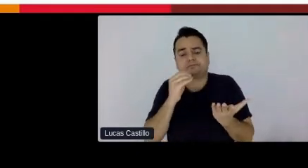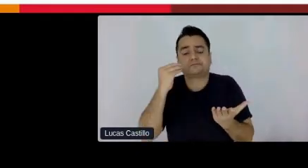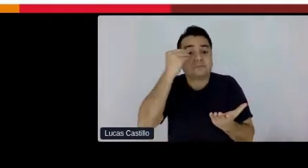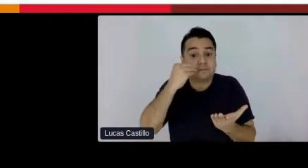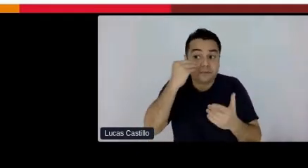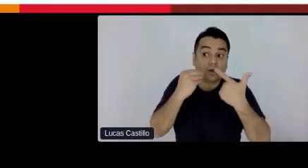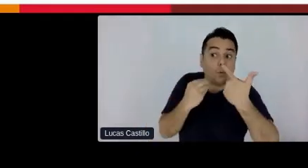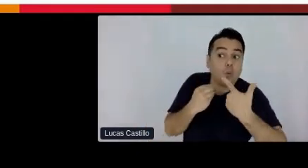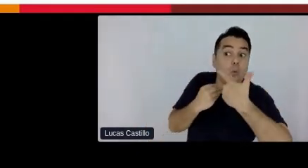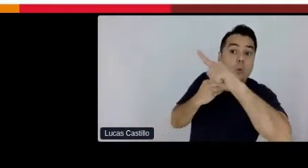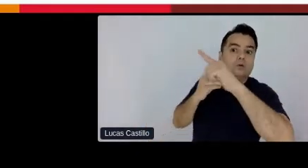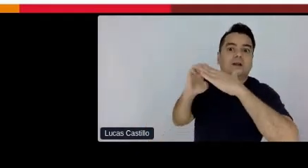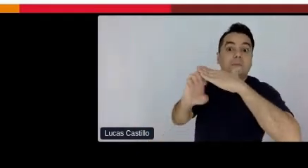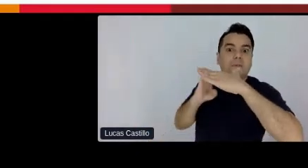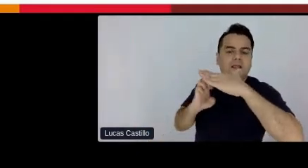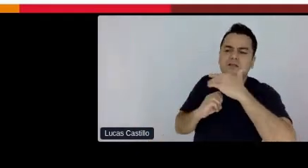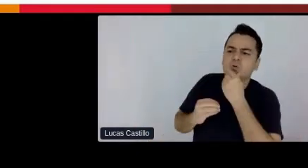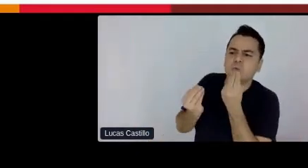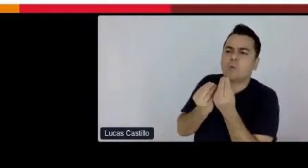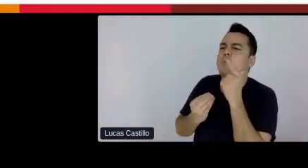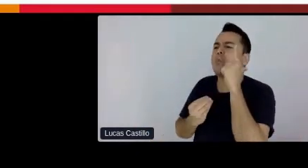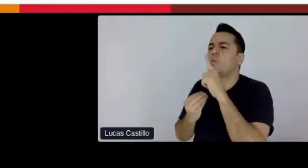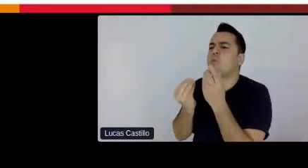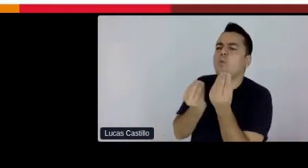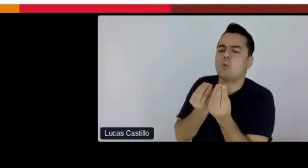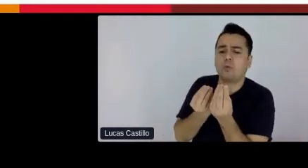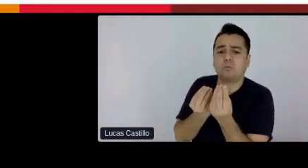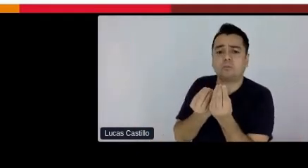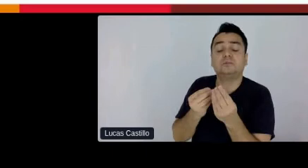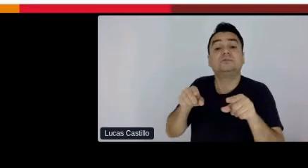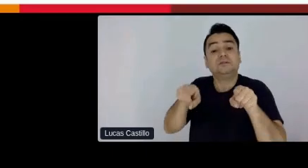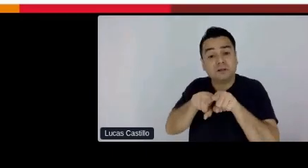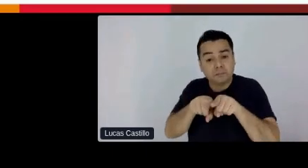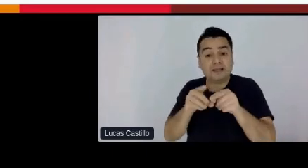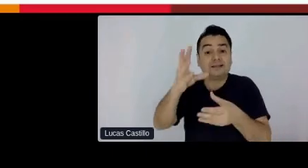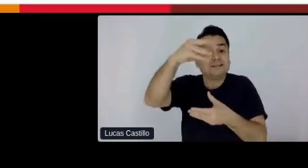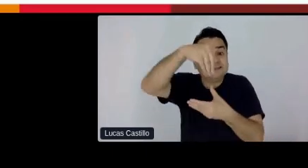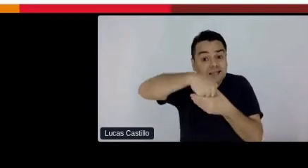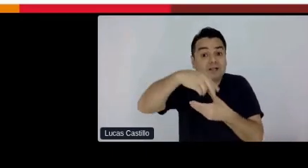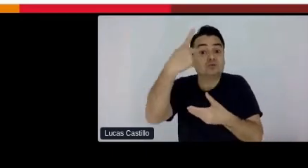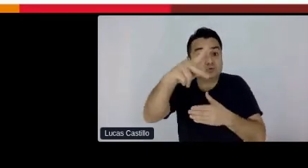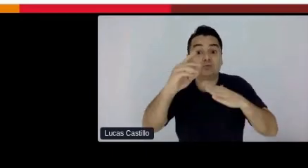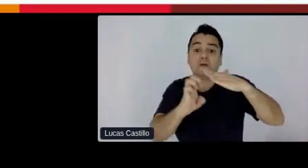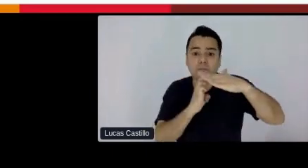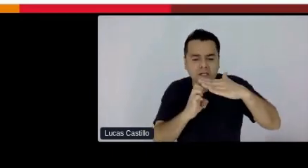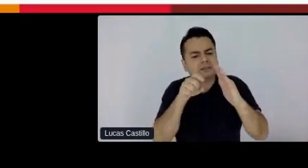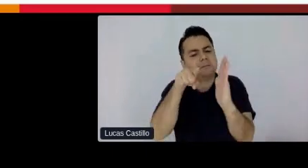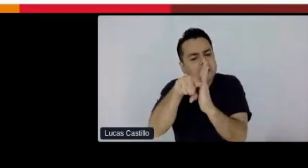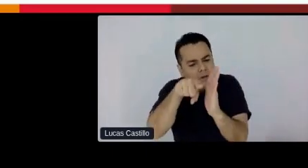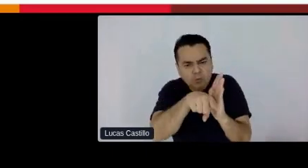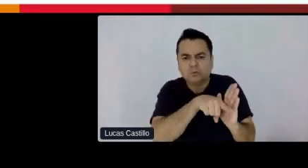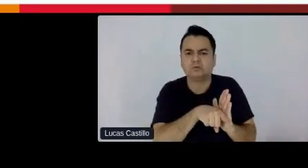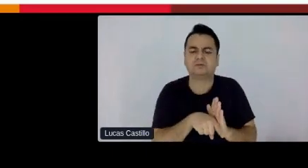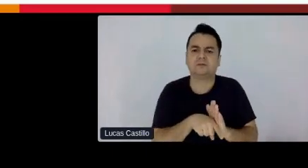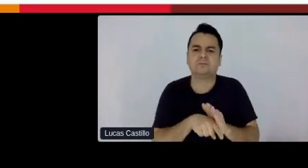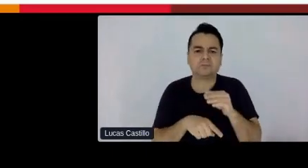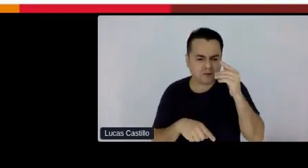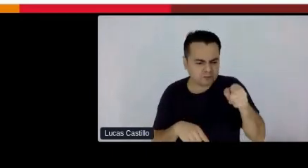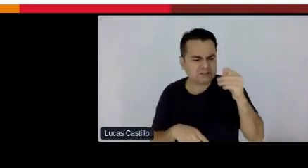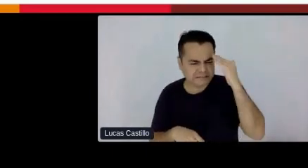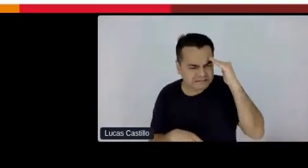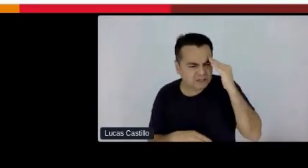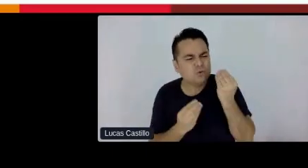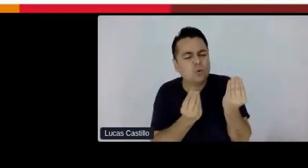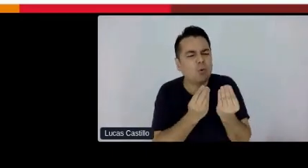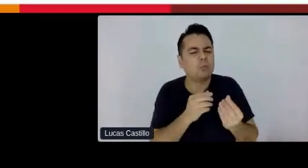outras empresas, mas você também pode pesquisar as minorias que você tiver dentro da sua organização e pessoas que entendam do assunto, de como